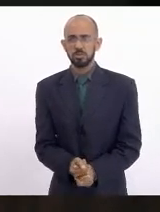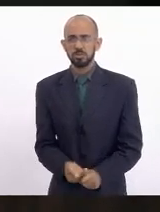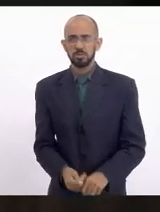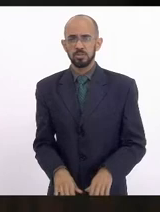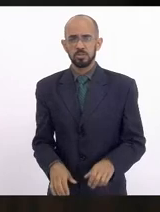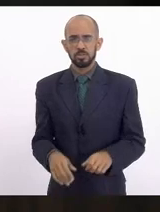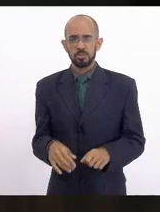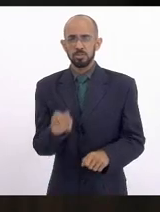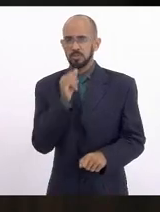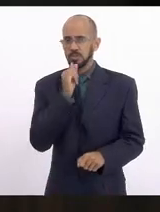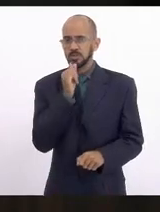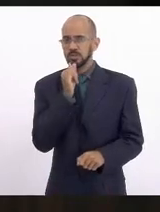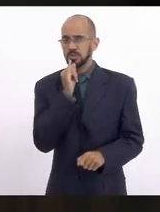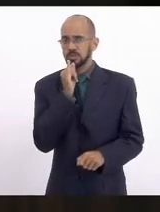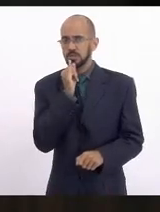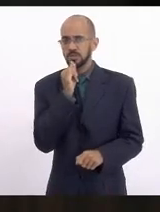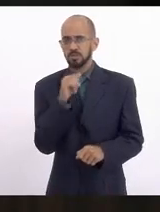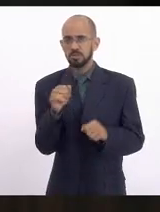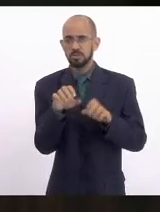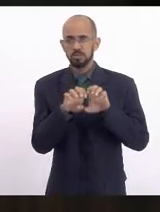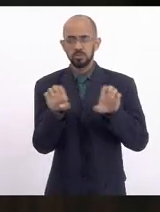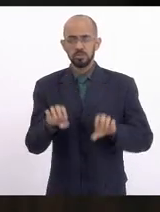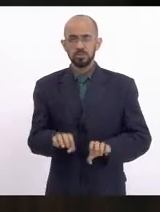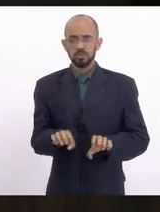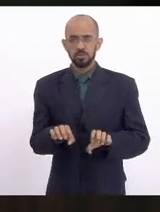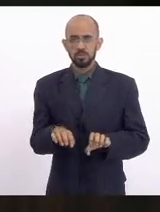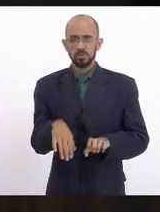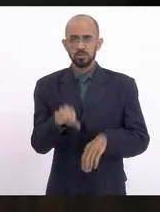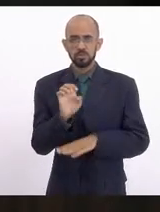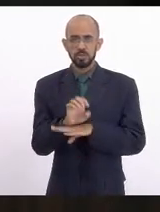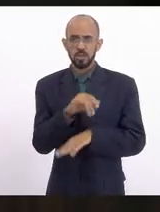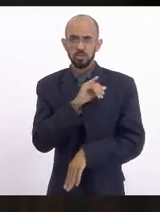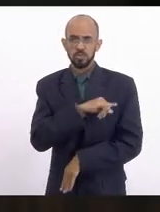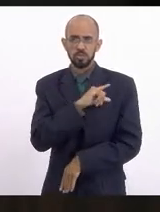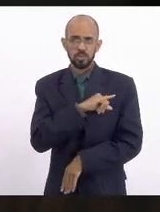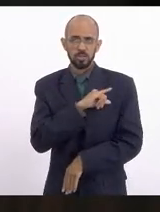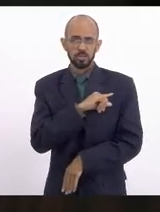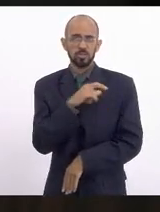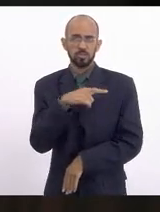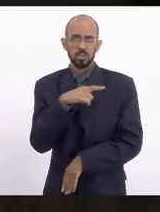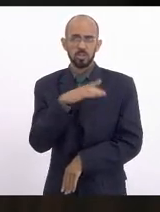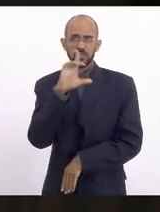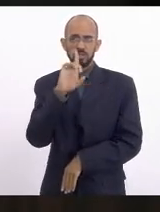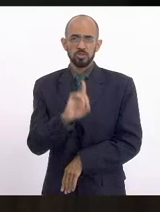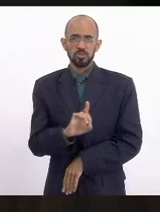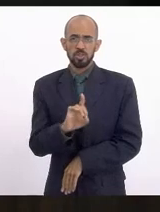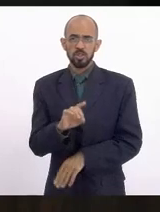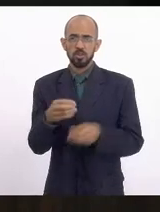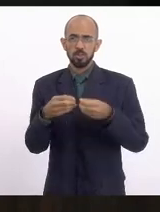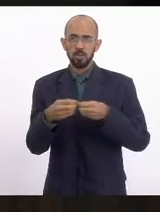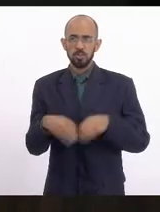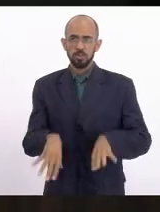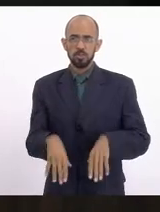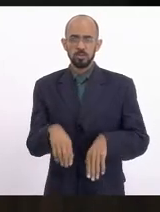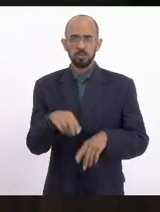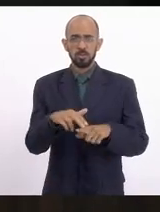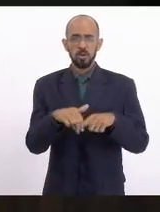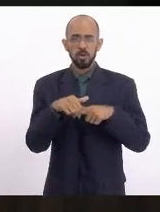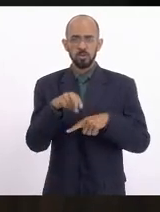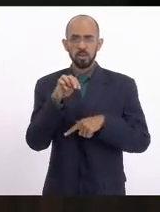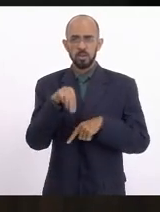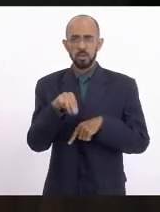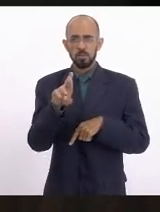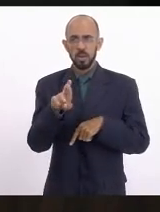da Cruz do Douro e o estado do Rio de Janeiro tem direito a uma compensação por conta da malha de carga da MRS